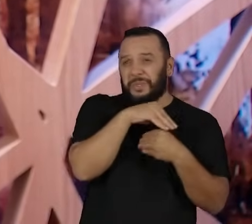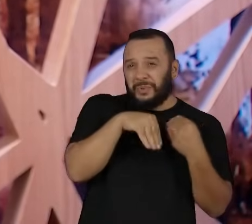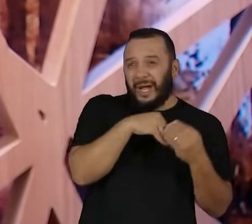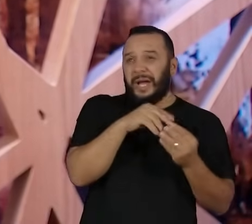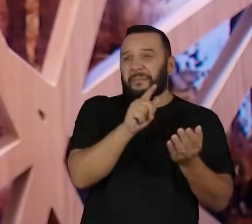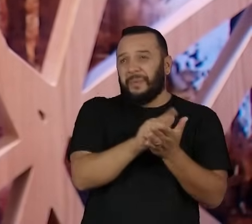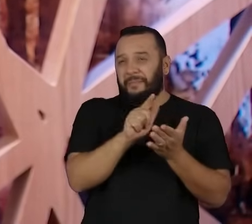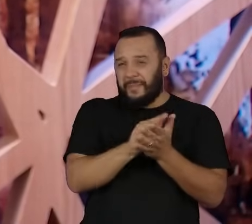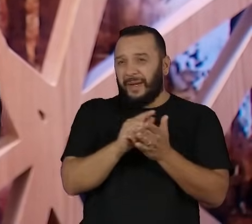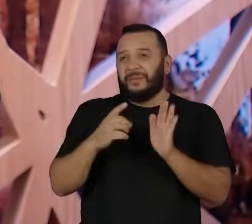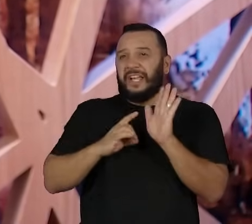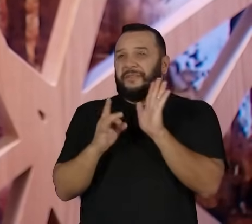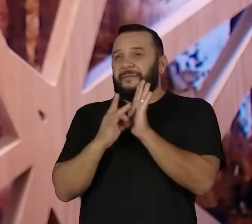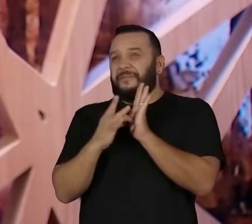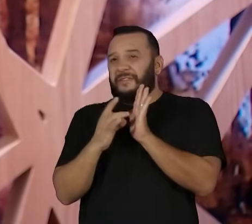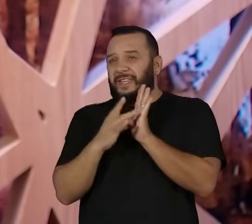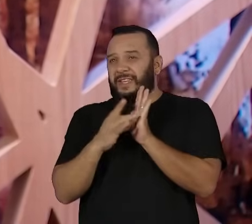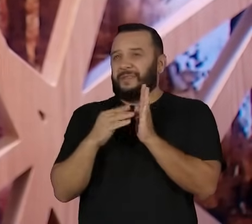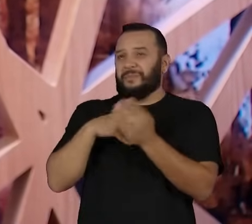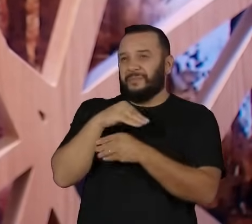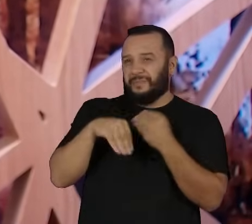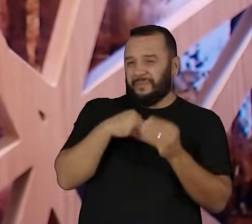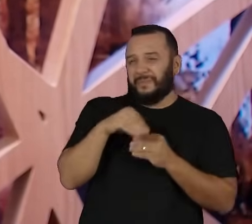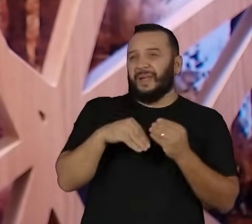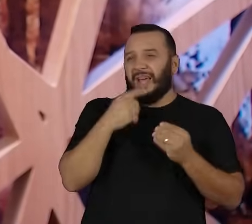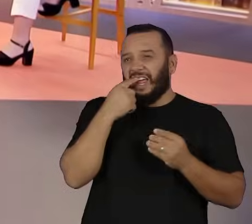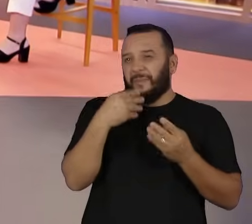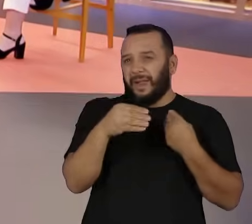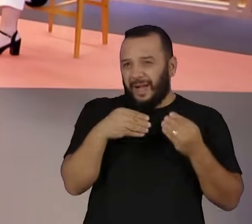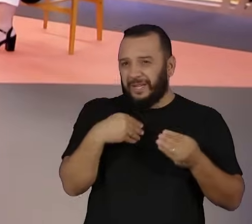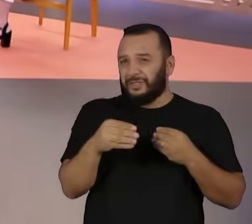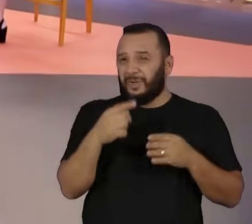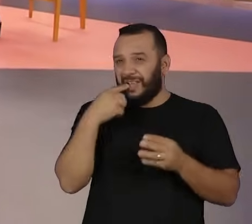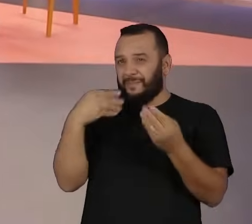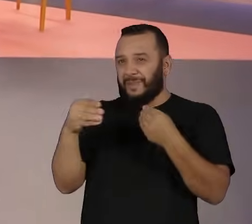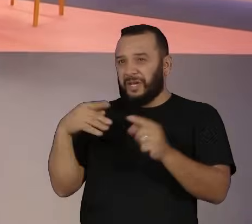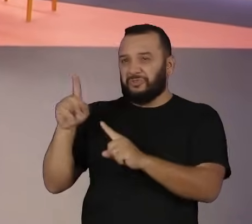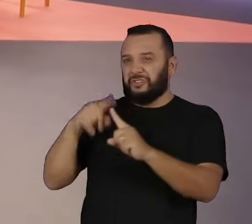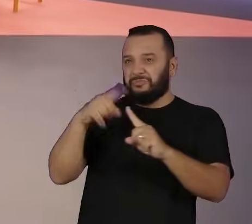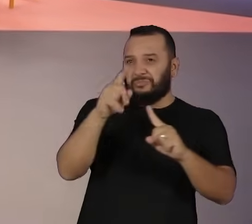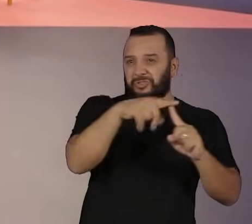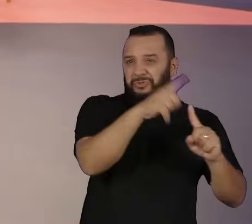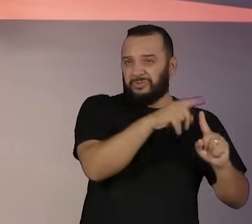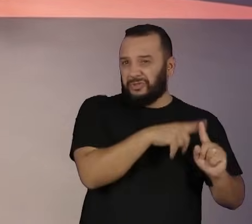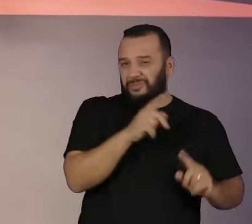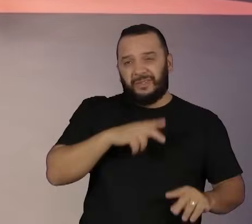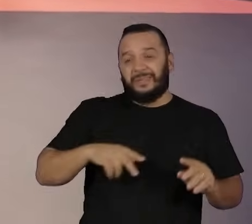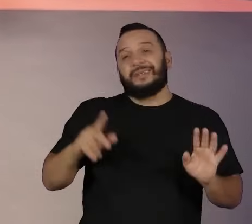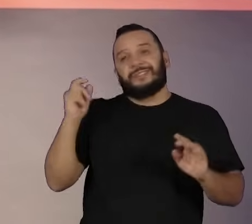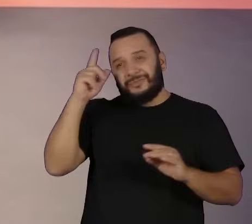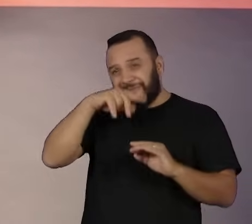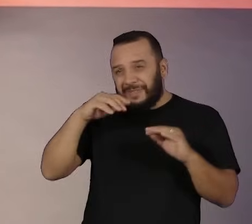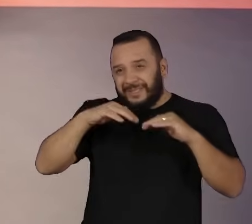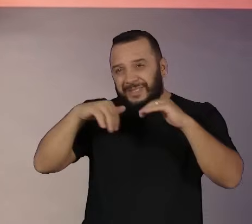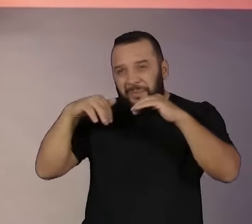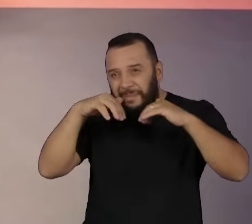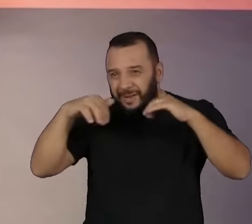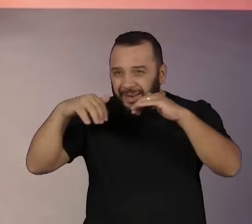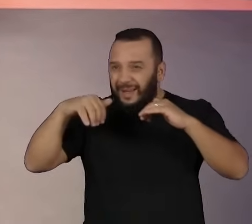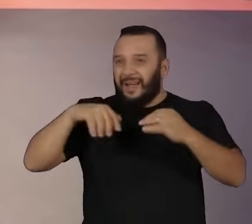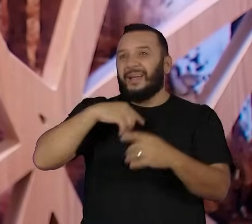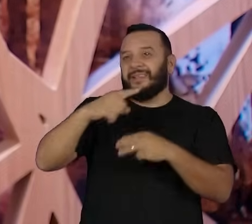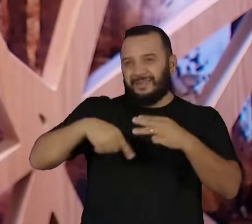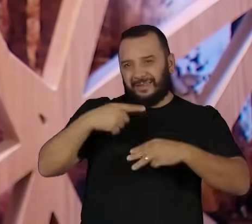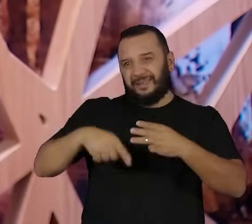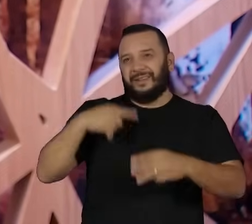é o vidro misturado com plástico, diversos tipos de plástico. Isso dificulta, numa só embalagem, isso dificulta muito a reciclagem, né? Por